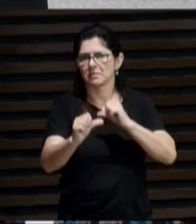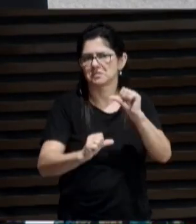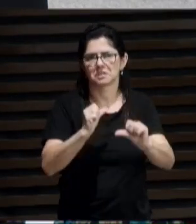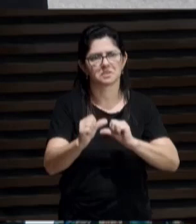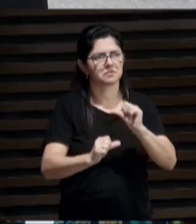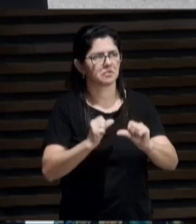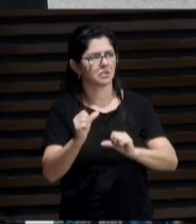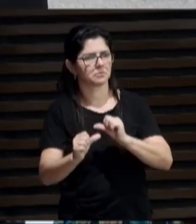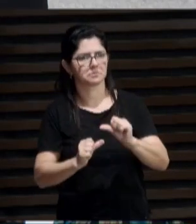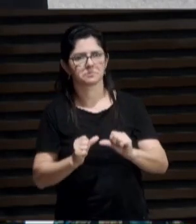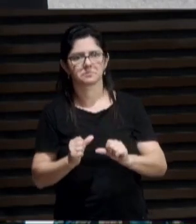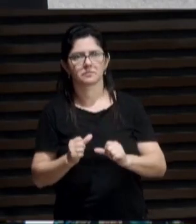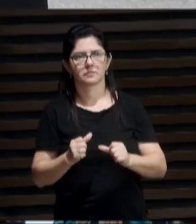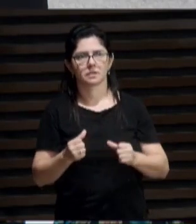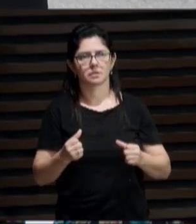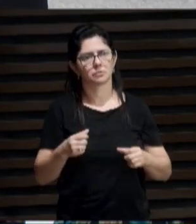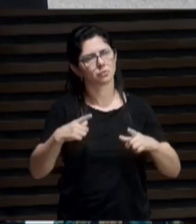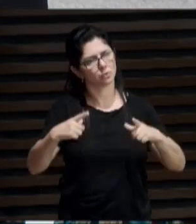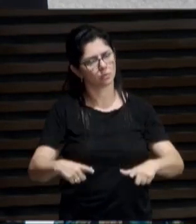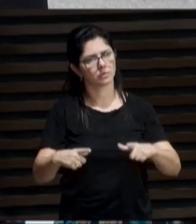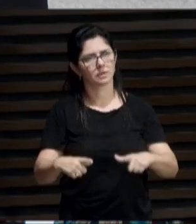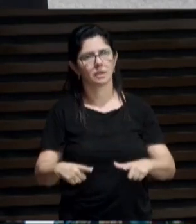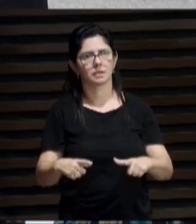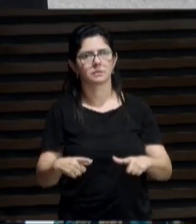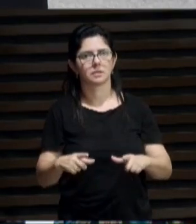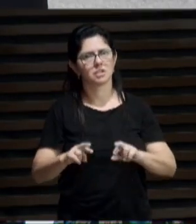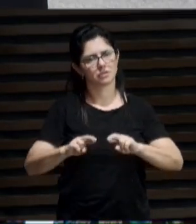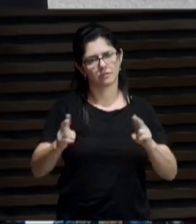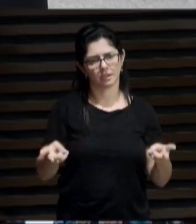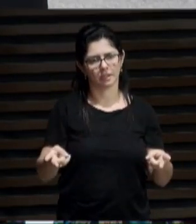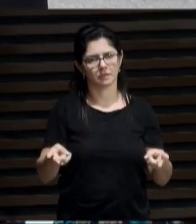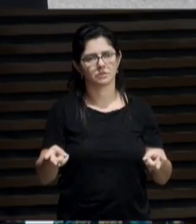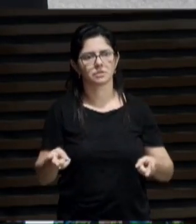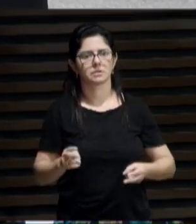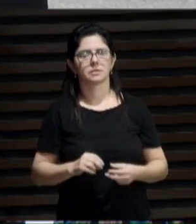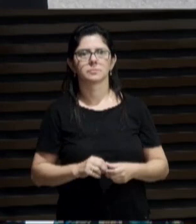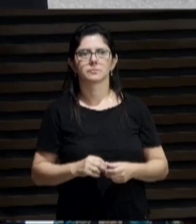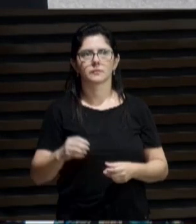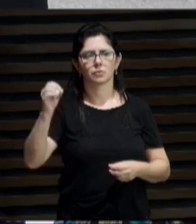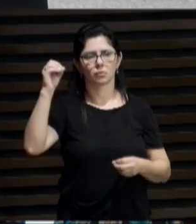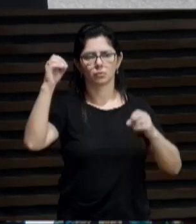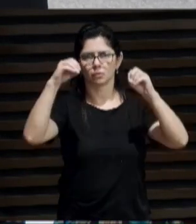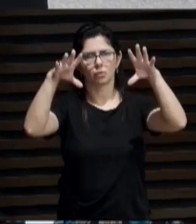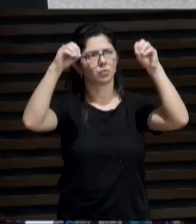num lugar amplo, com luzes piscando, com